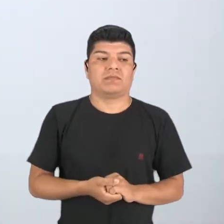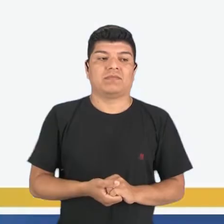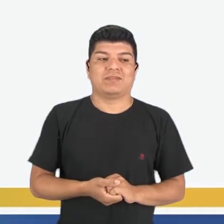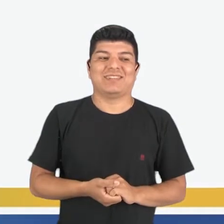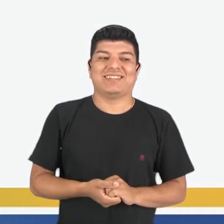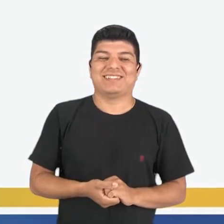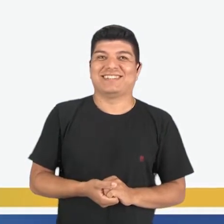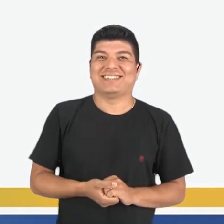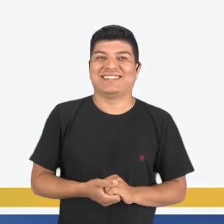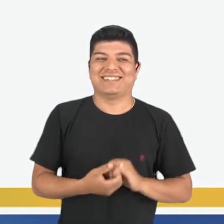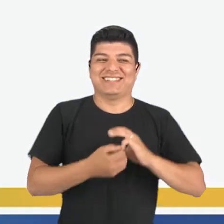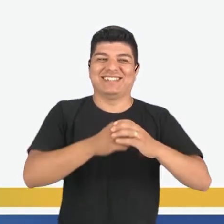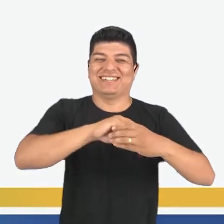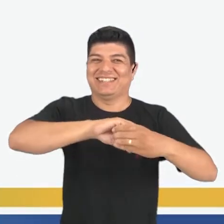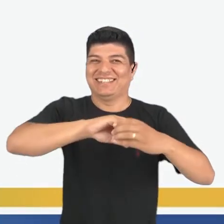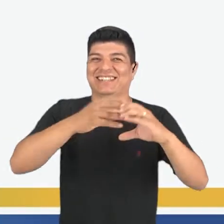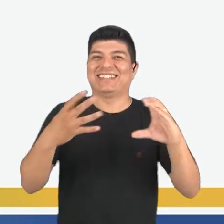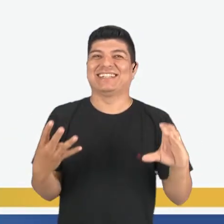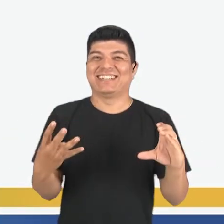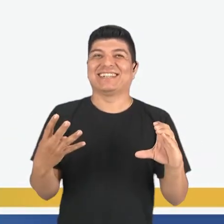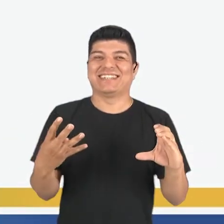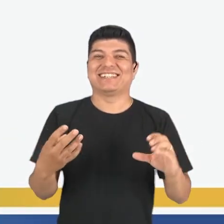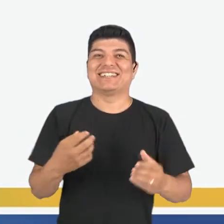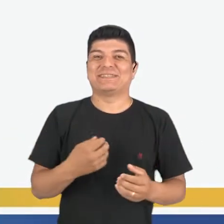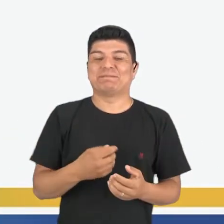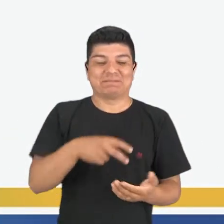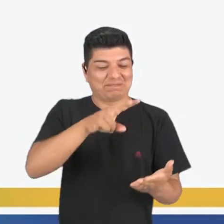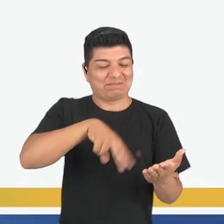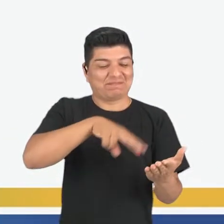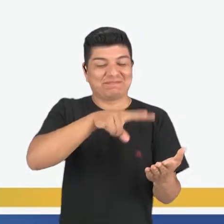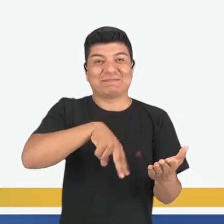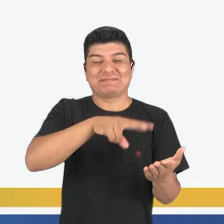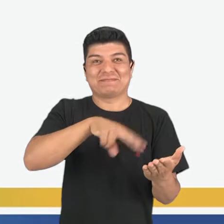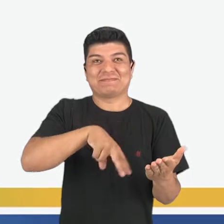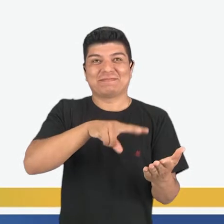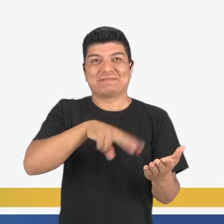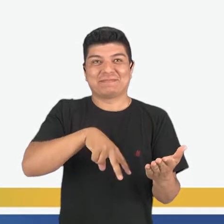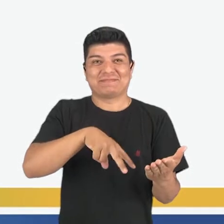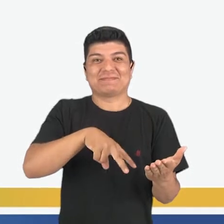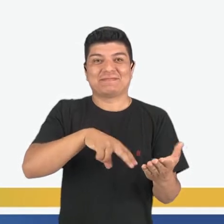Ó, as características. Leia aí comigo nas imagens. Ó. Vamos ler.